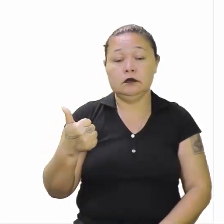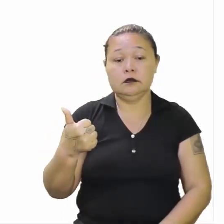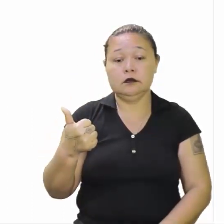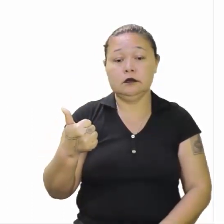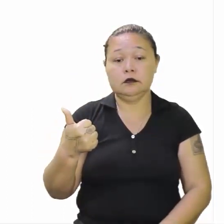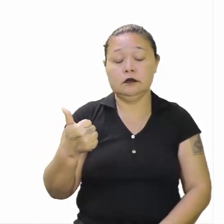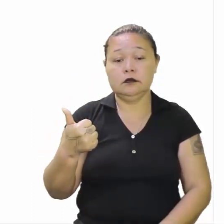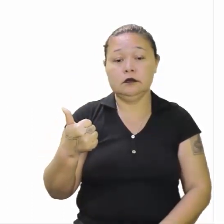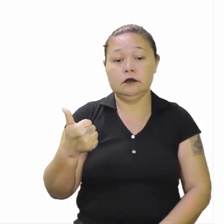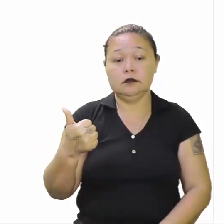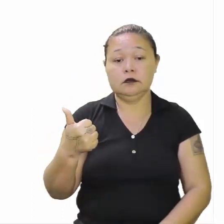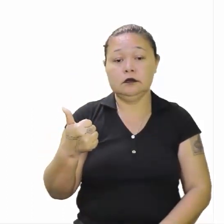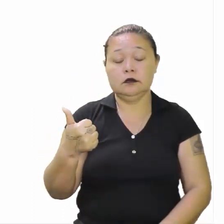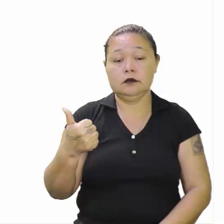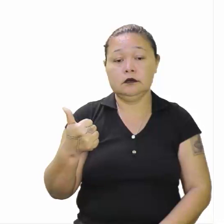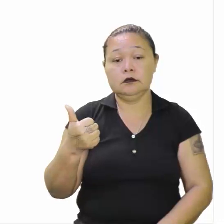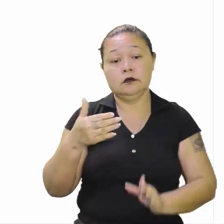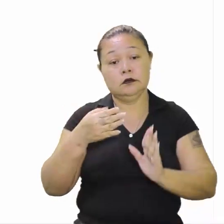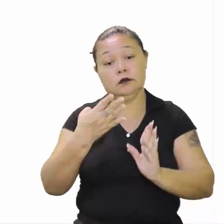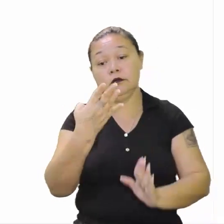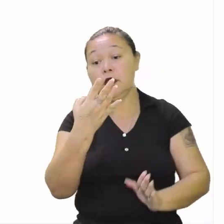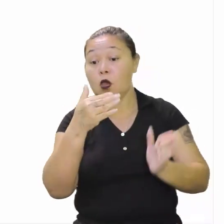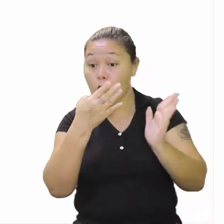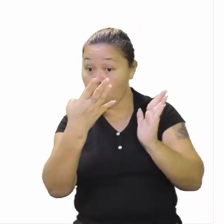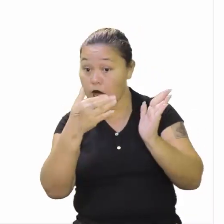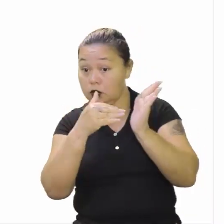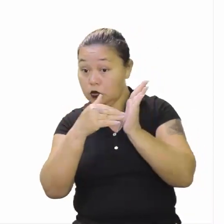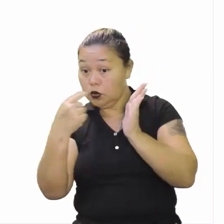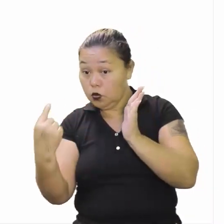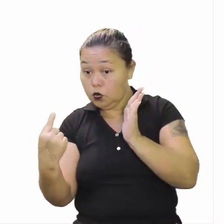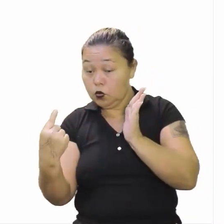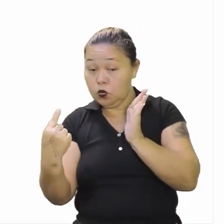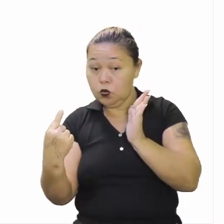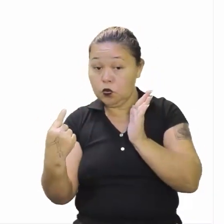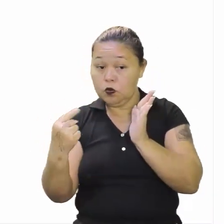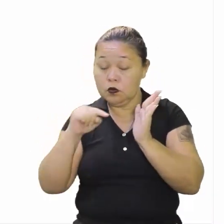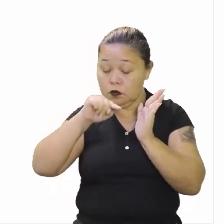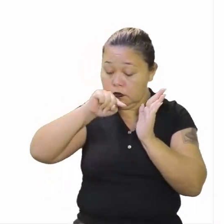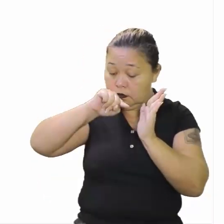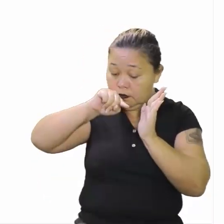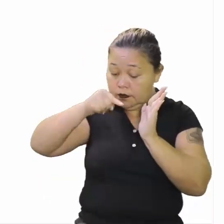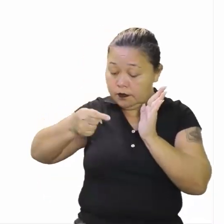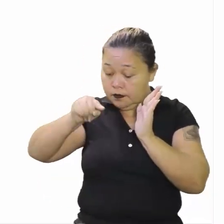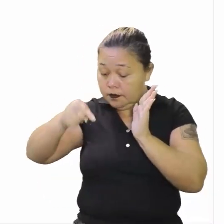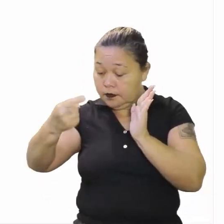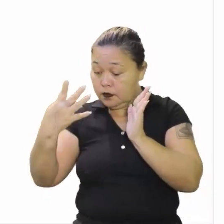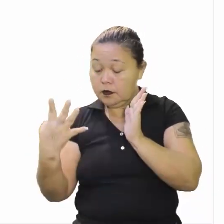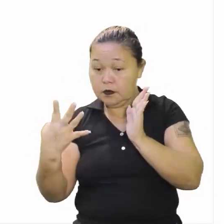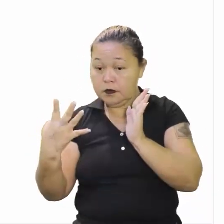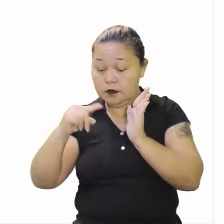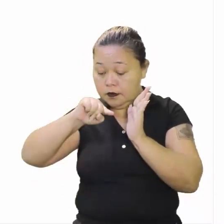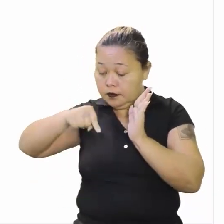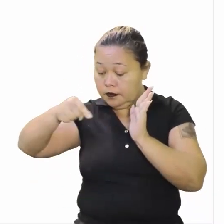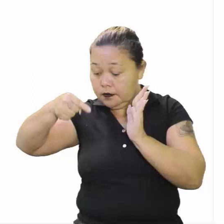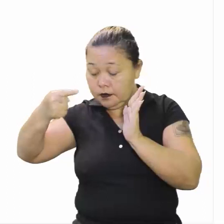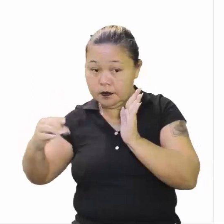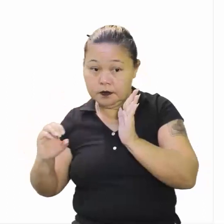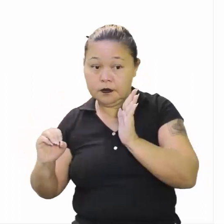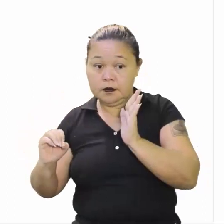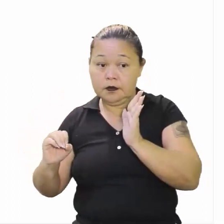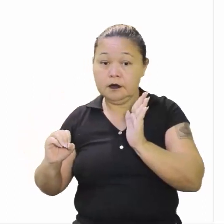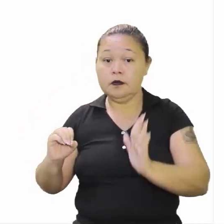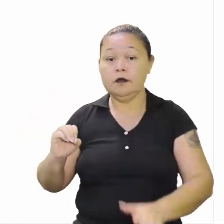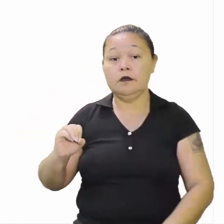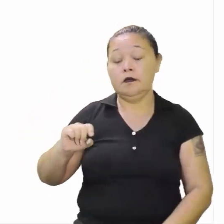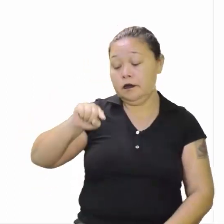vírgula entre o 4 e o 1, eu tenho que andar 4 casas para a esquerda.